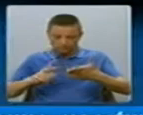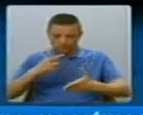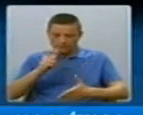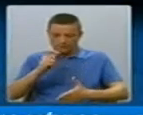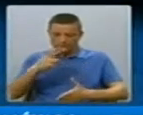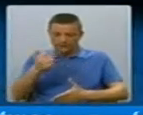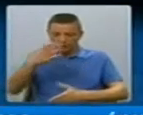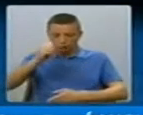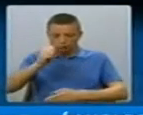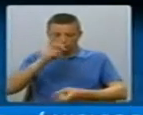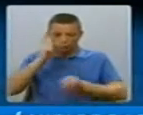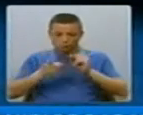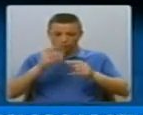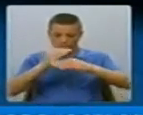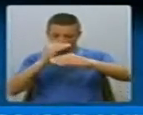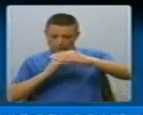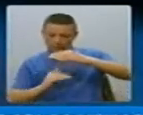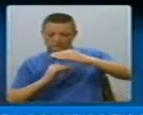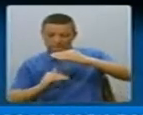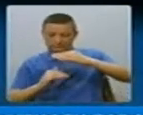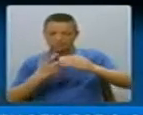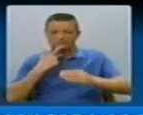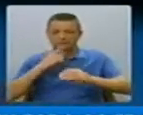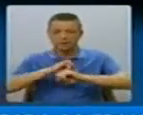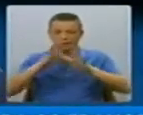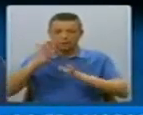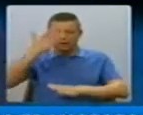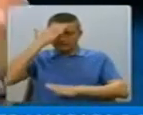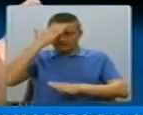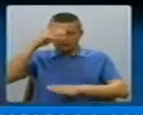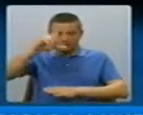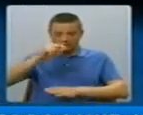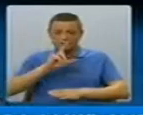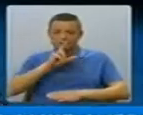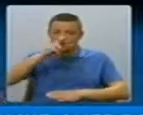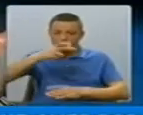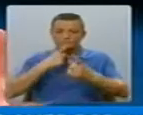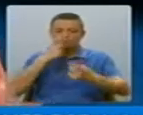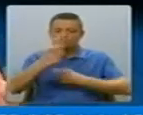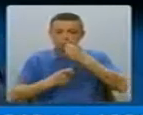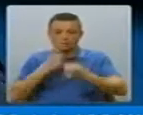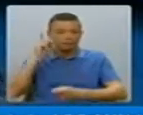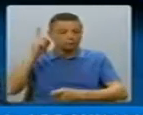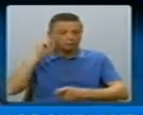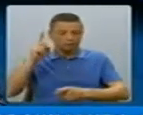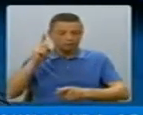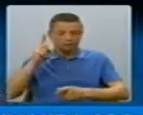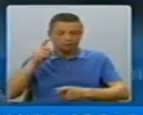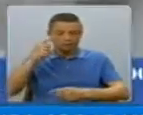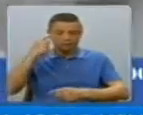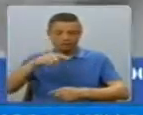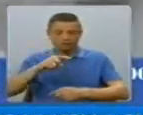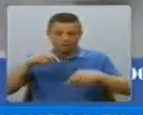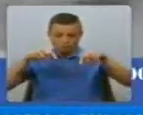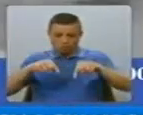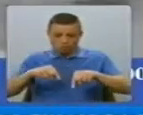que está por baixo da superfície de Vênus e terá também a capacidade de responder a uma pergunta que é fundamental em Vênus. Ainda hoje